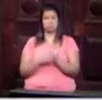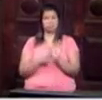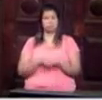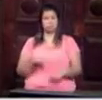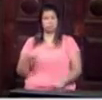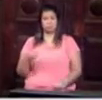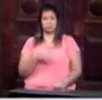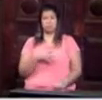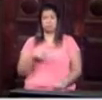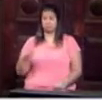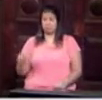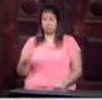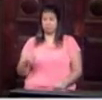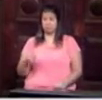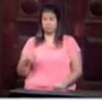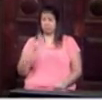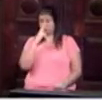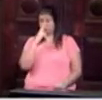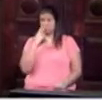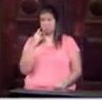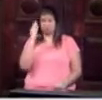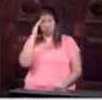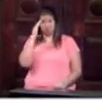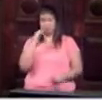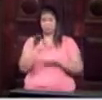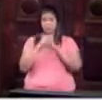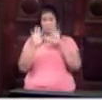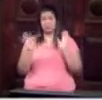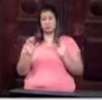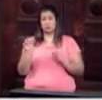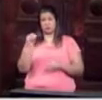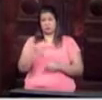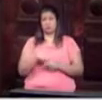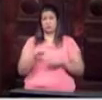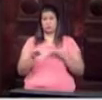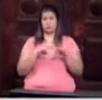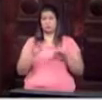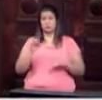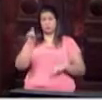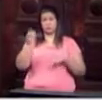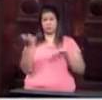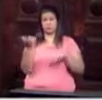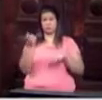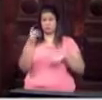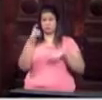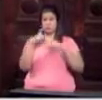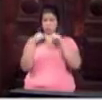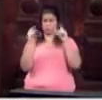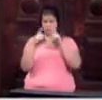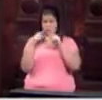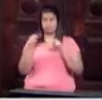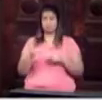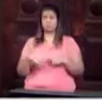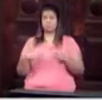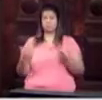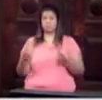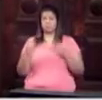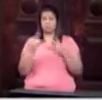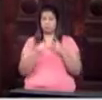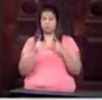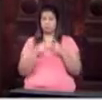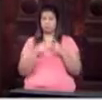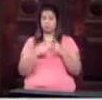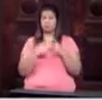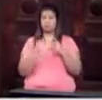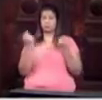que o próprio governo parece muito interessado na votação desse projeto no Congresso Nacional. Segundo elemento, deputado Paulo Ramos, seu aparte, já adiantou esse